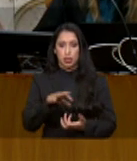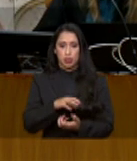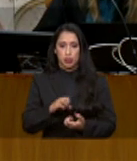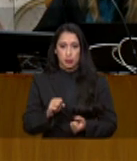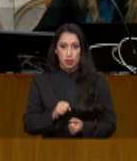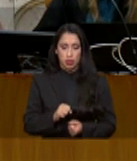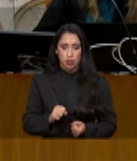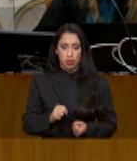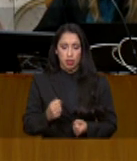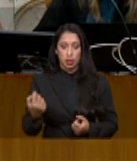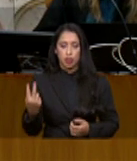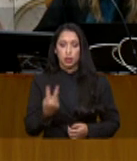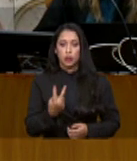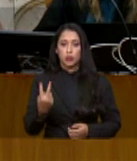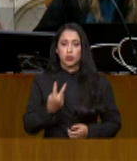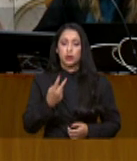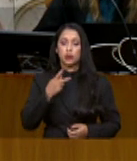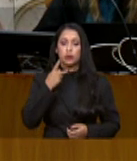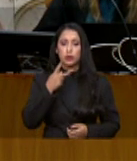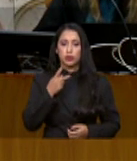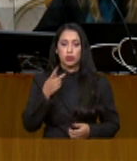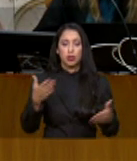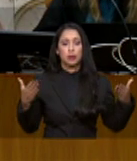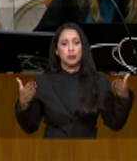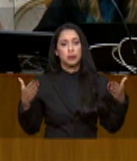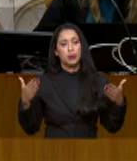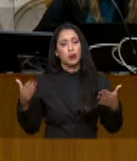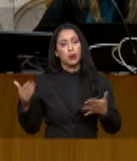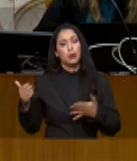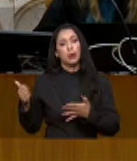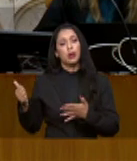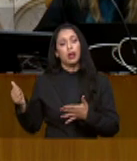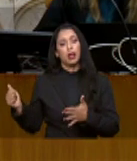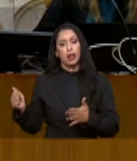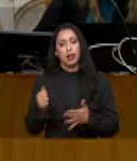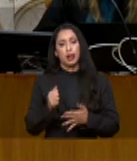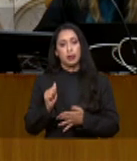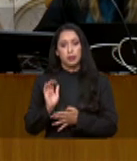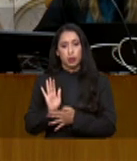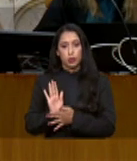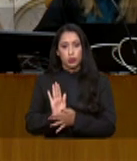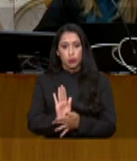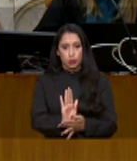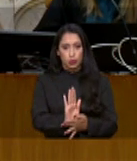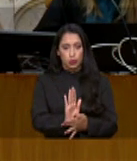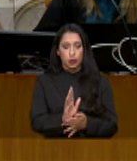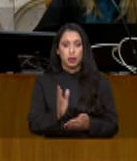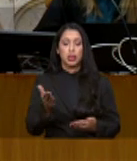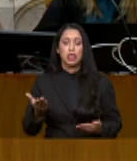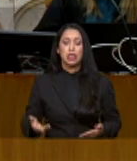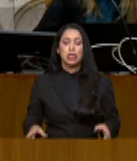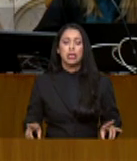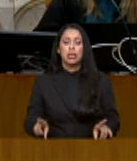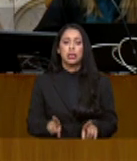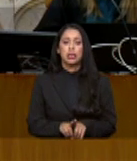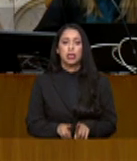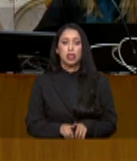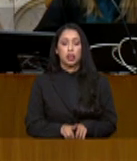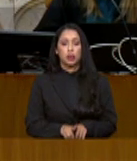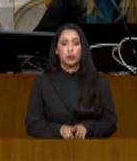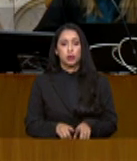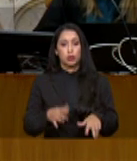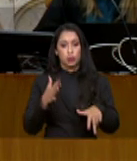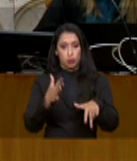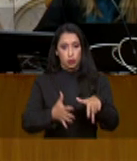STF. Como partes e como amicus curiae. Então, temos ainda uma série de